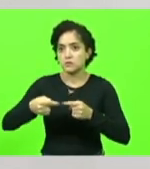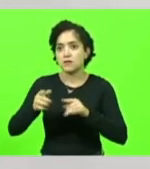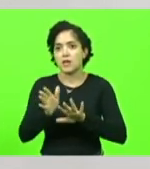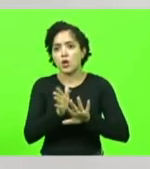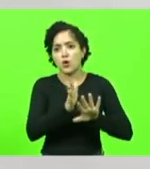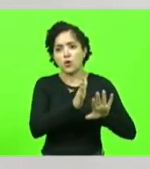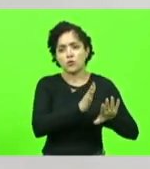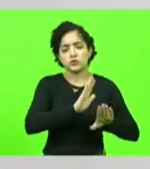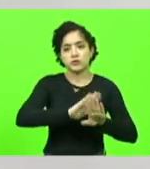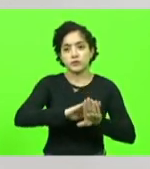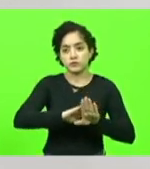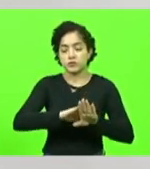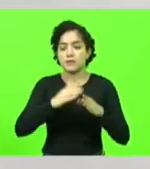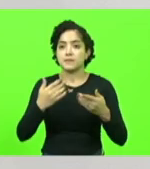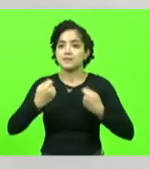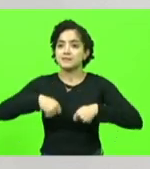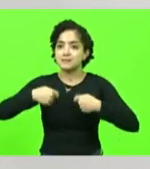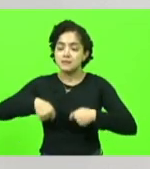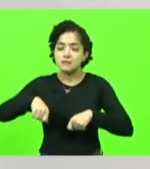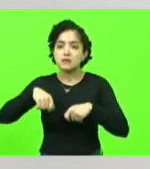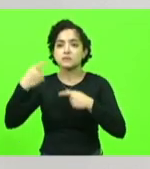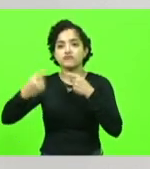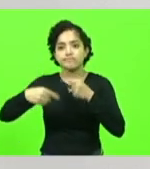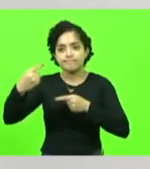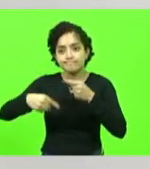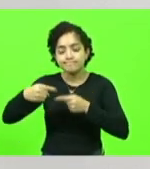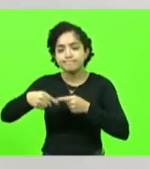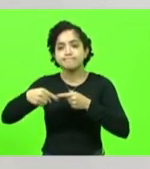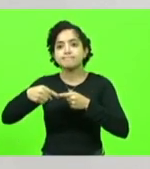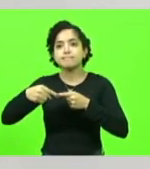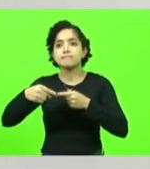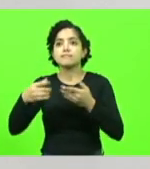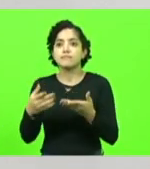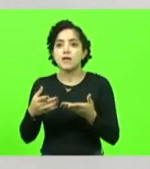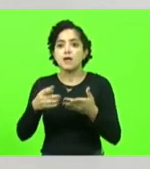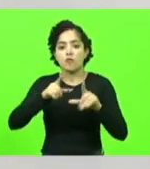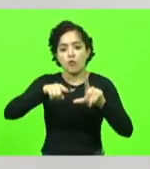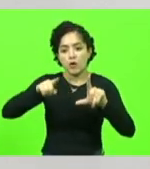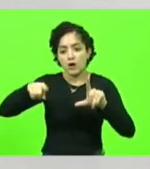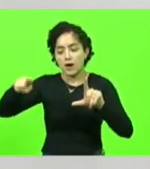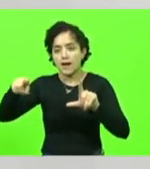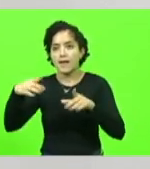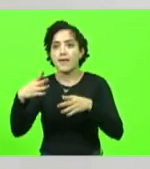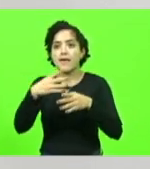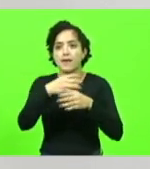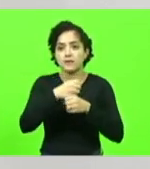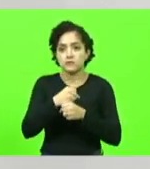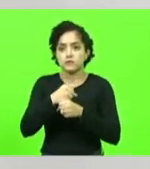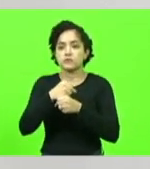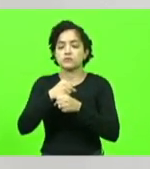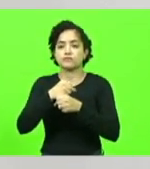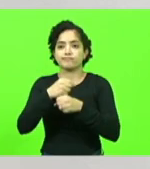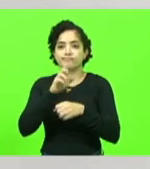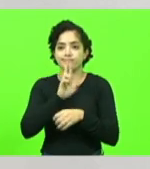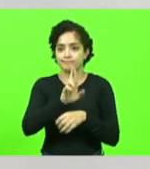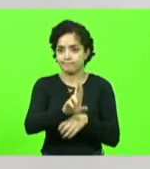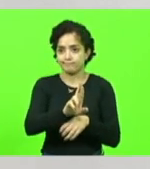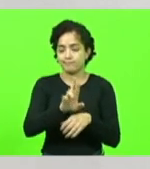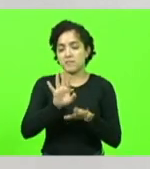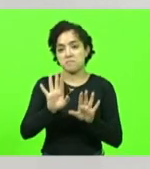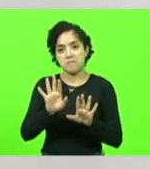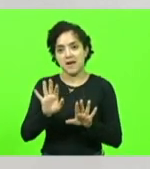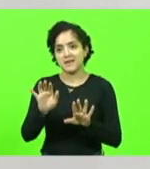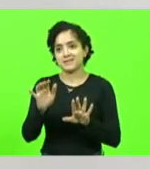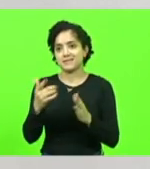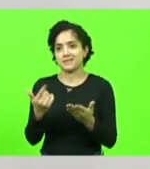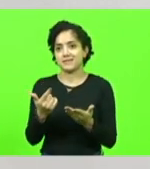ideológicas. Temos que discutir educação medindo resultados, medindo o que estamos fazendo, mas não fazemos isso. E aí essa